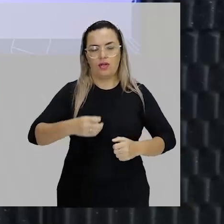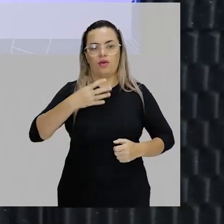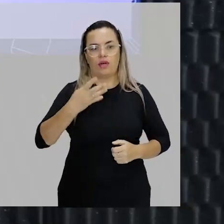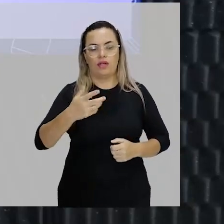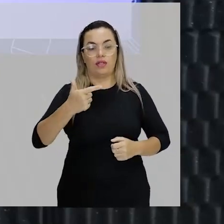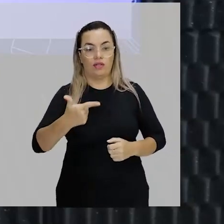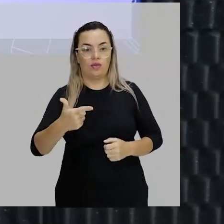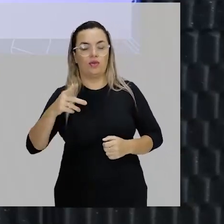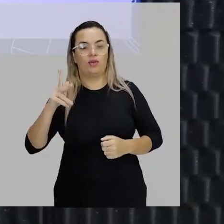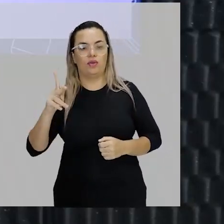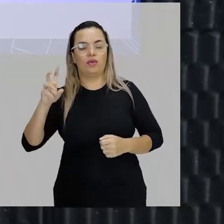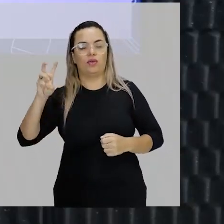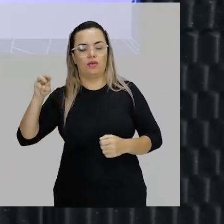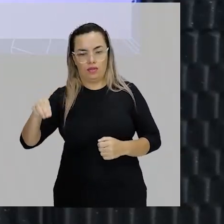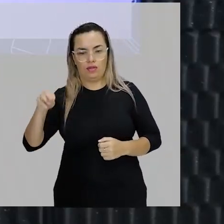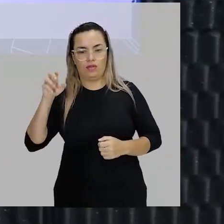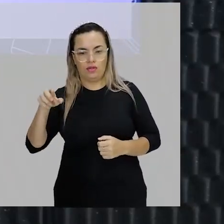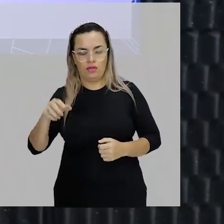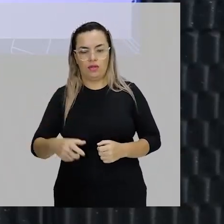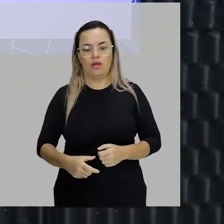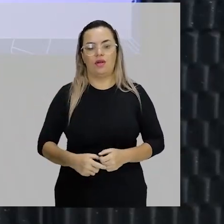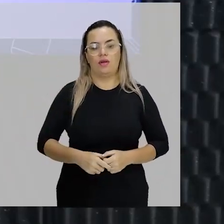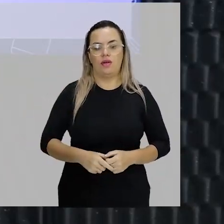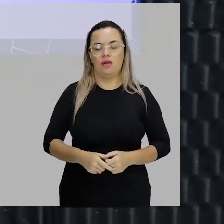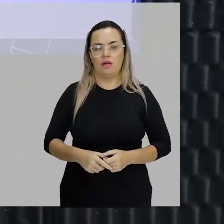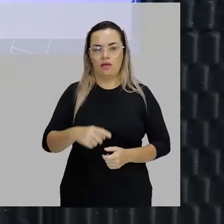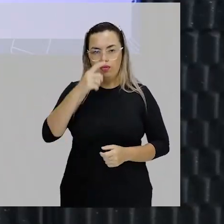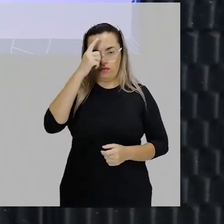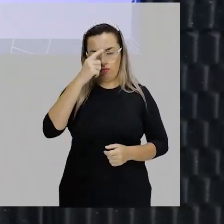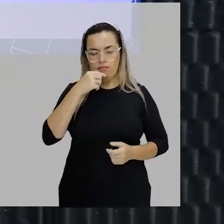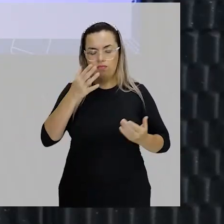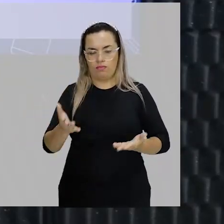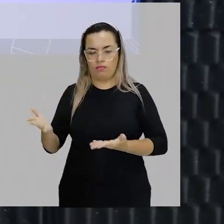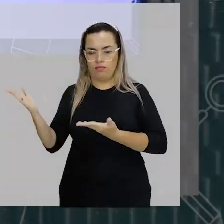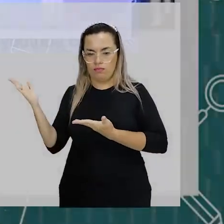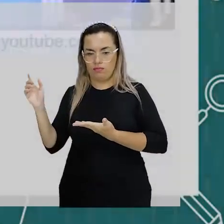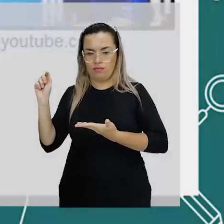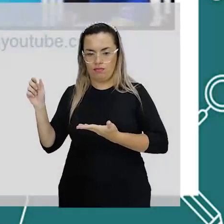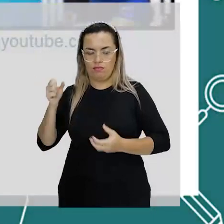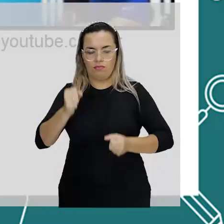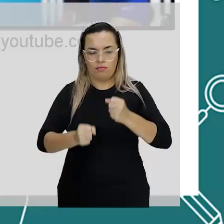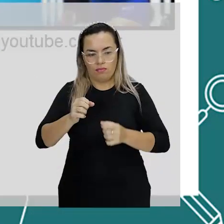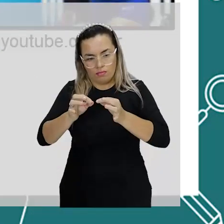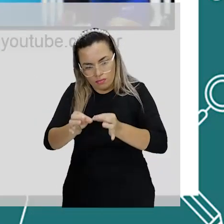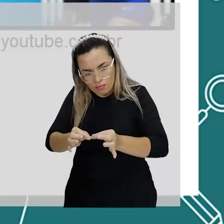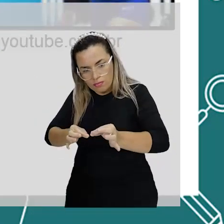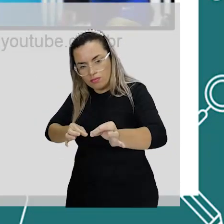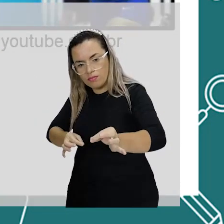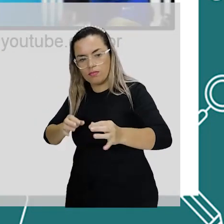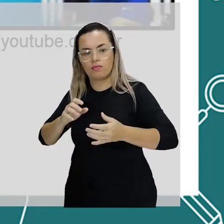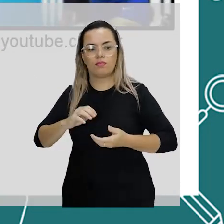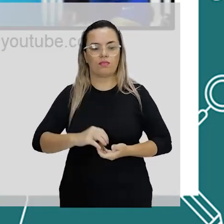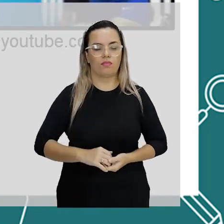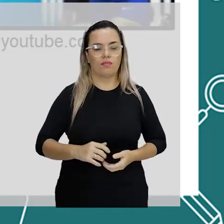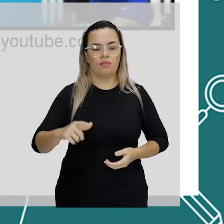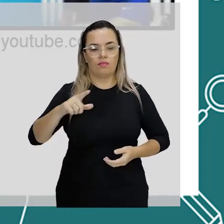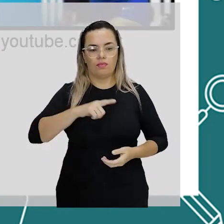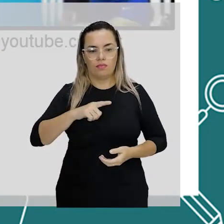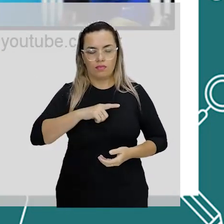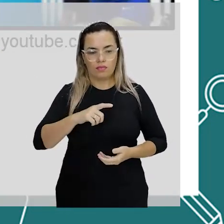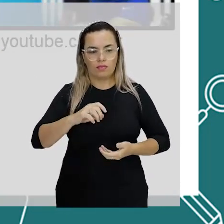Tá certo? Tá ali as atletas fazendo uma disputa dos 5 ou 10 mil metros. Temos as corridas